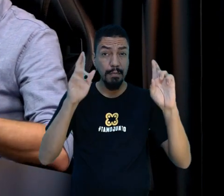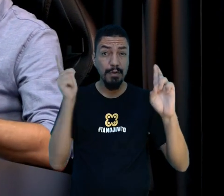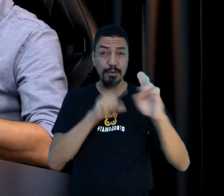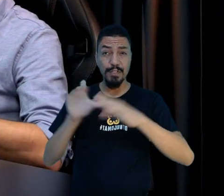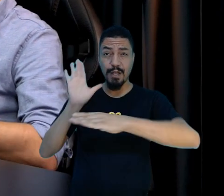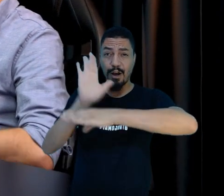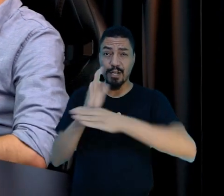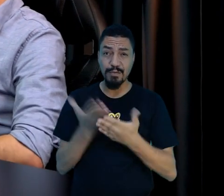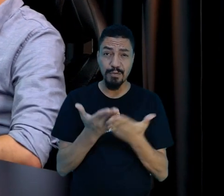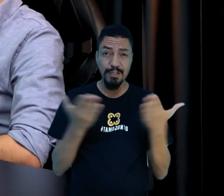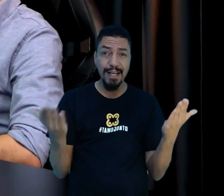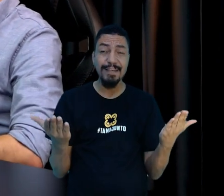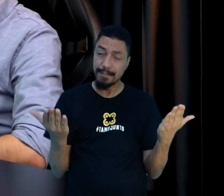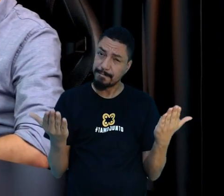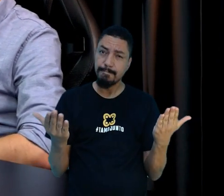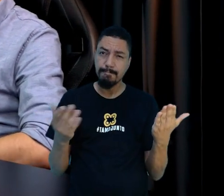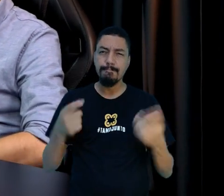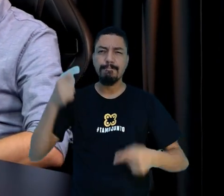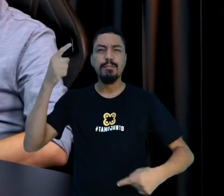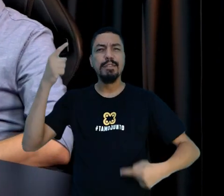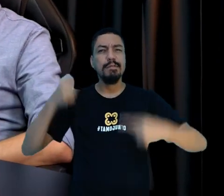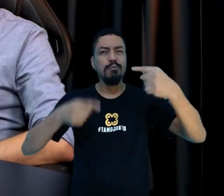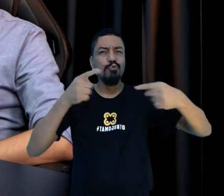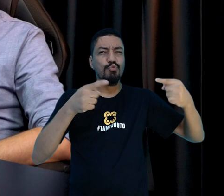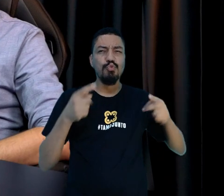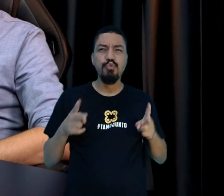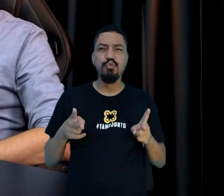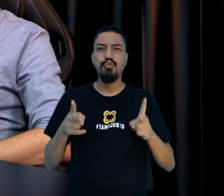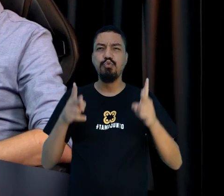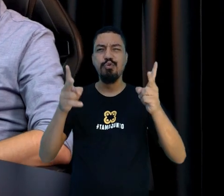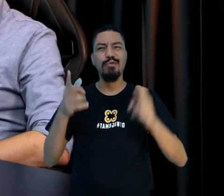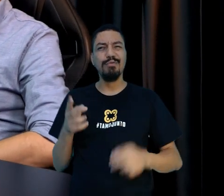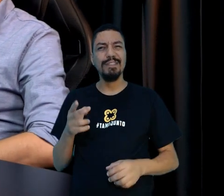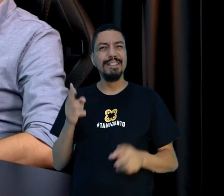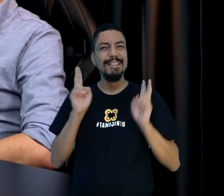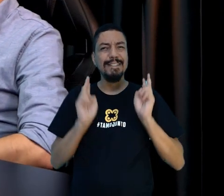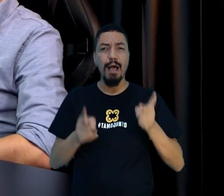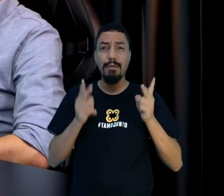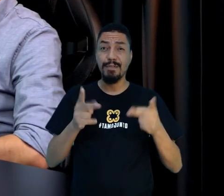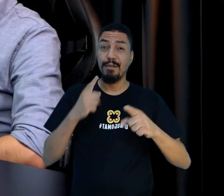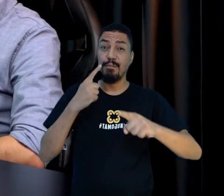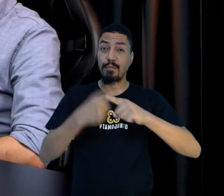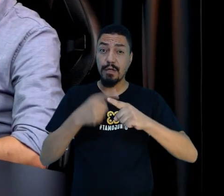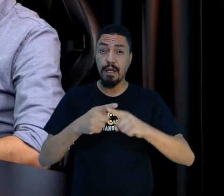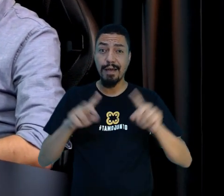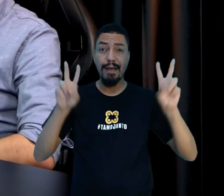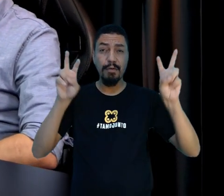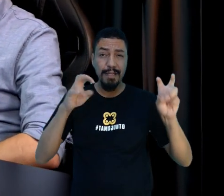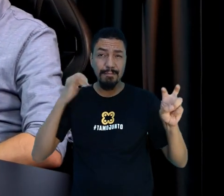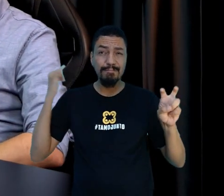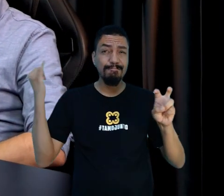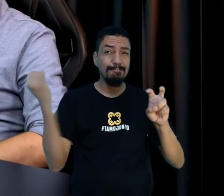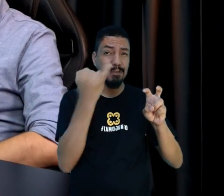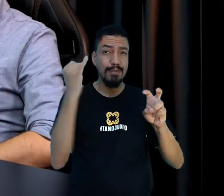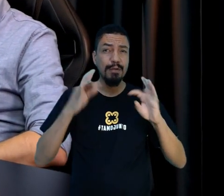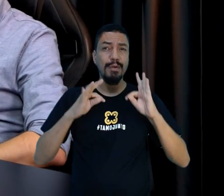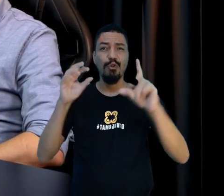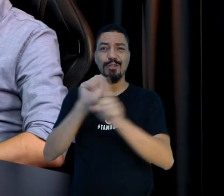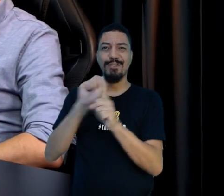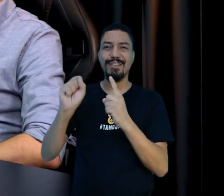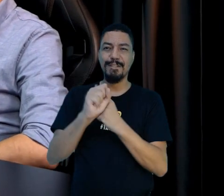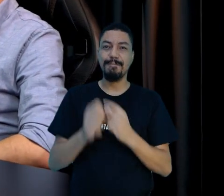poder ter contribuído e, enfim, que essas discussões continuem e se aprofundem, porque são minimamente